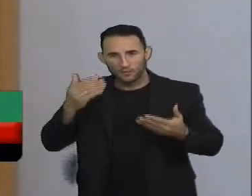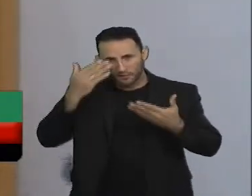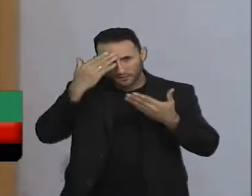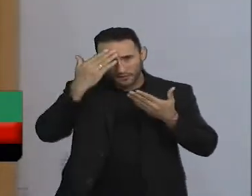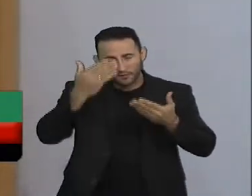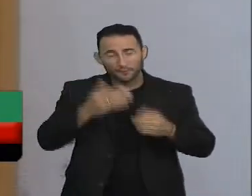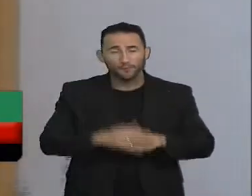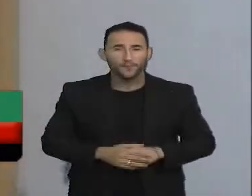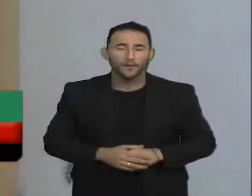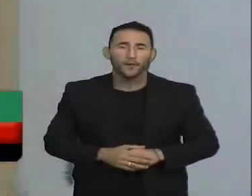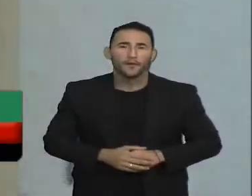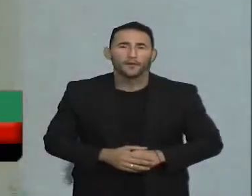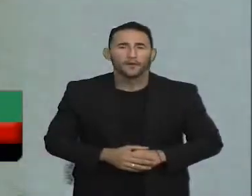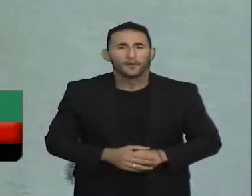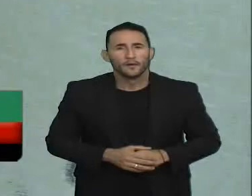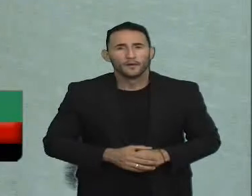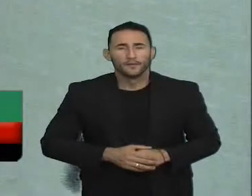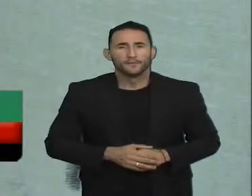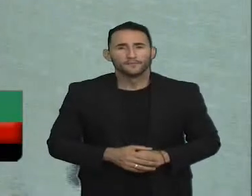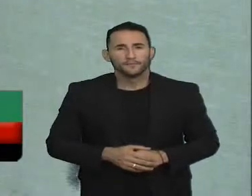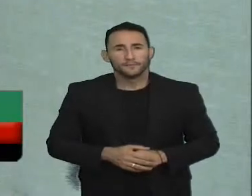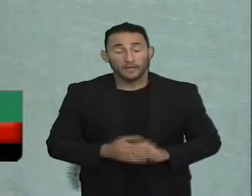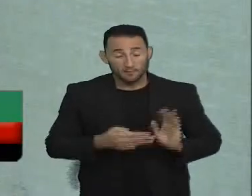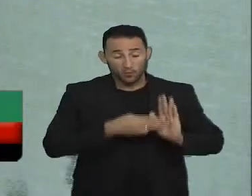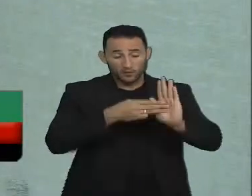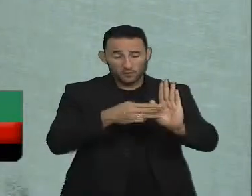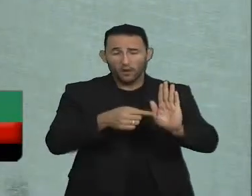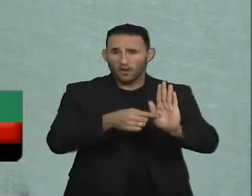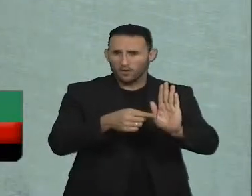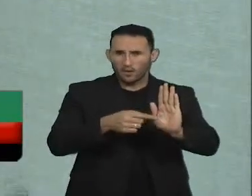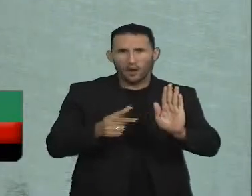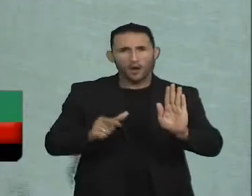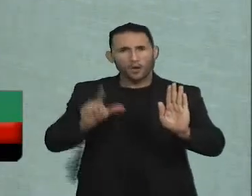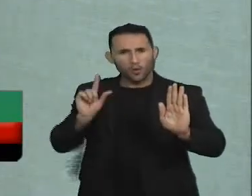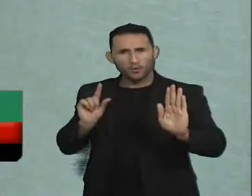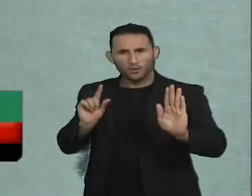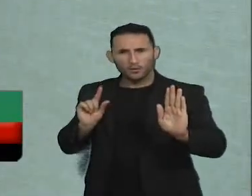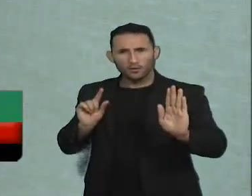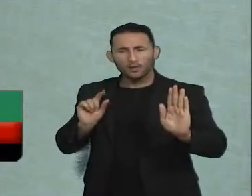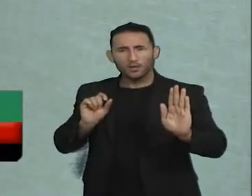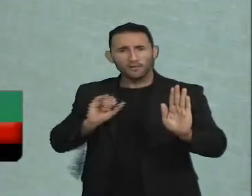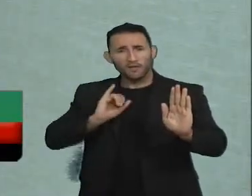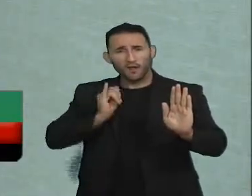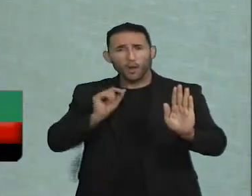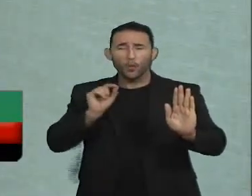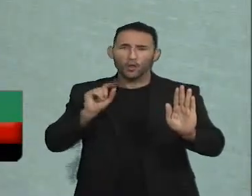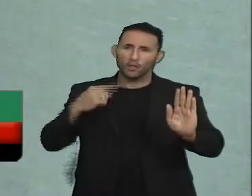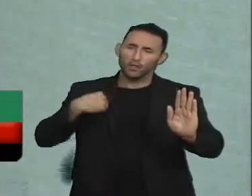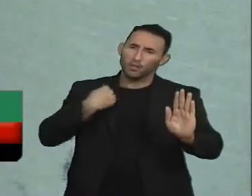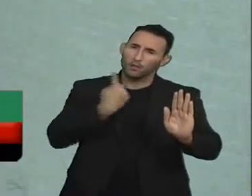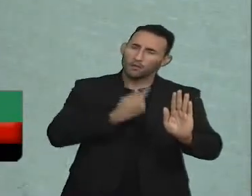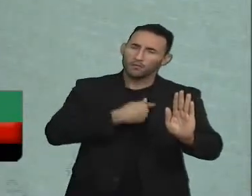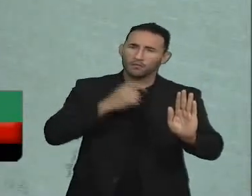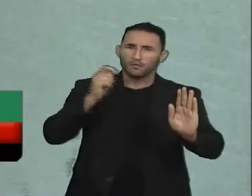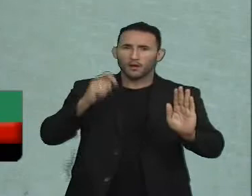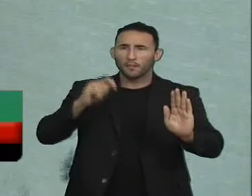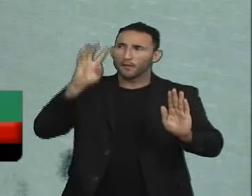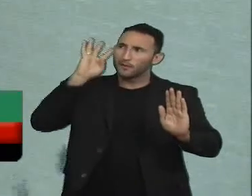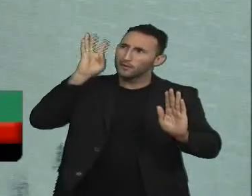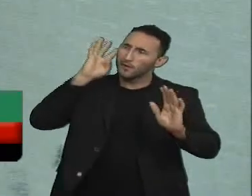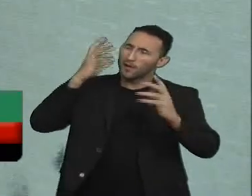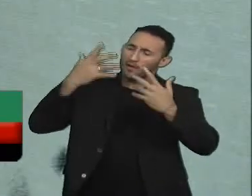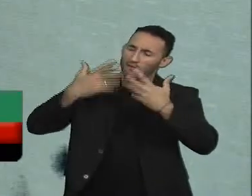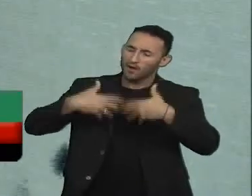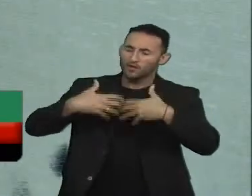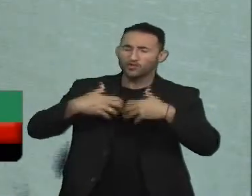queria aproveitar essa moção e a moção anterior para que a gente só deixasse uma reflexão aqui. Eu conversava com a